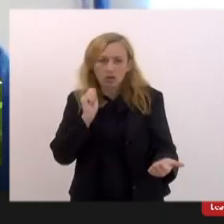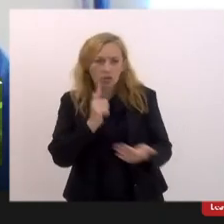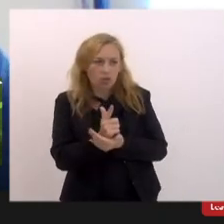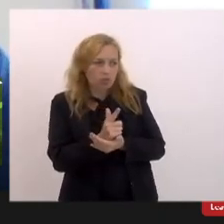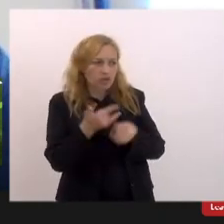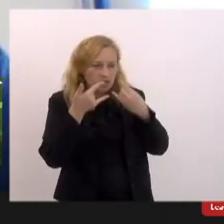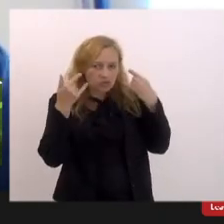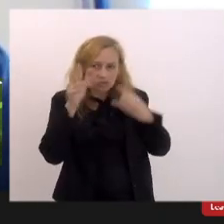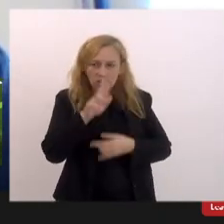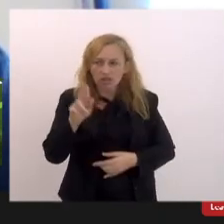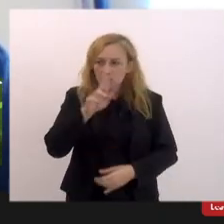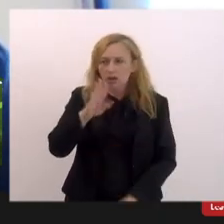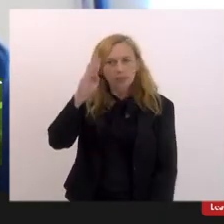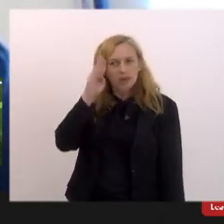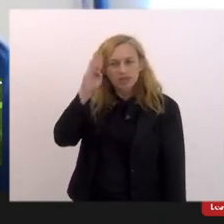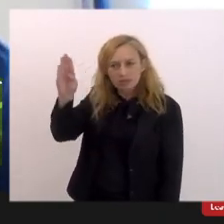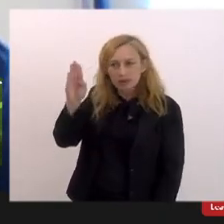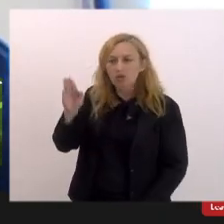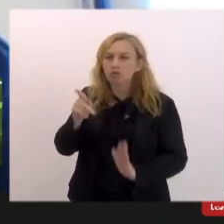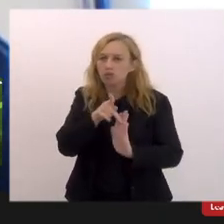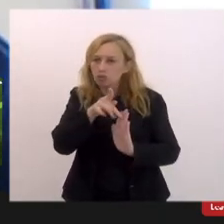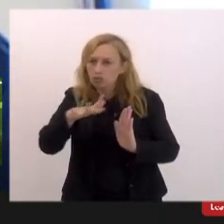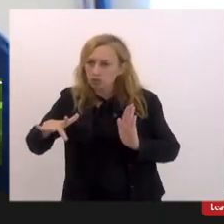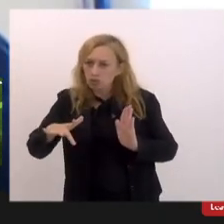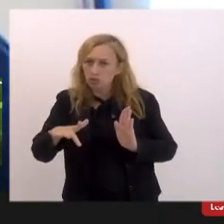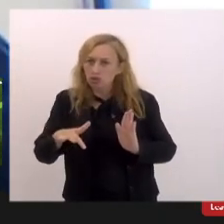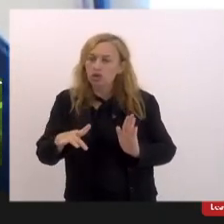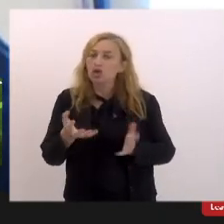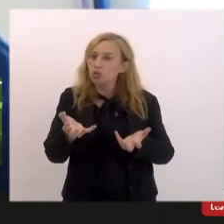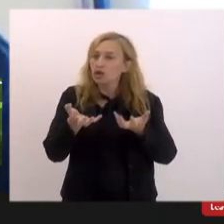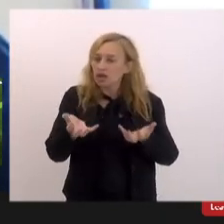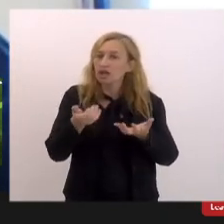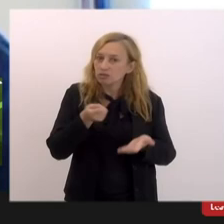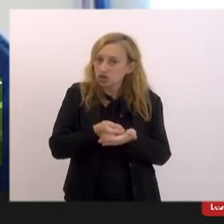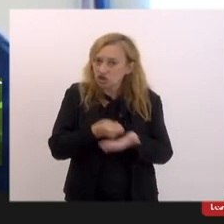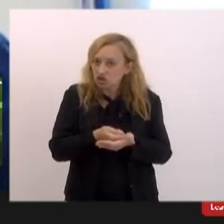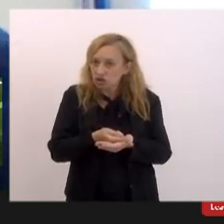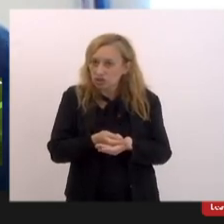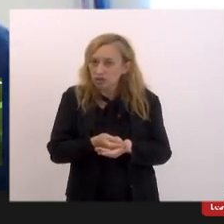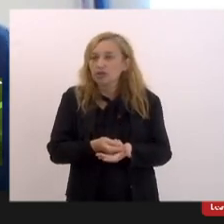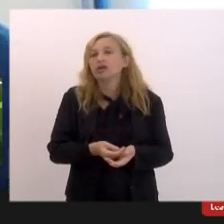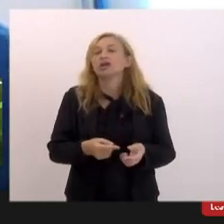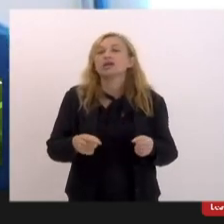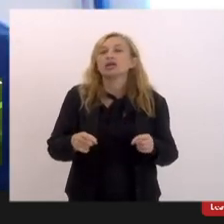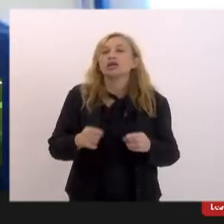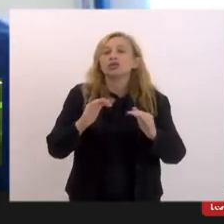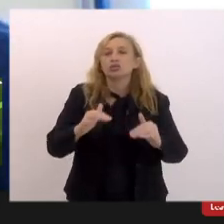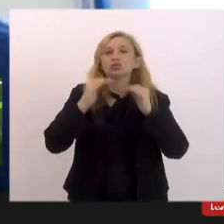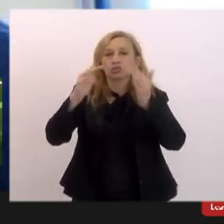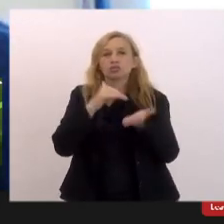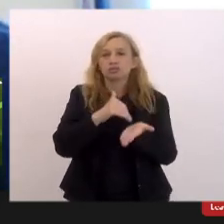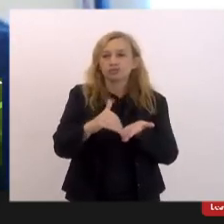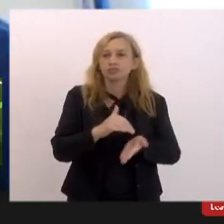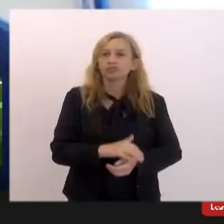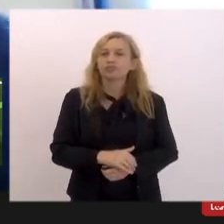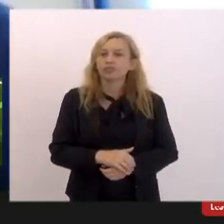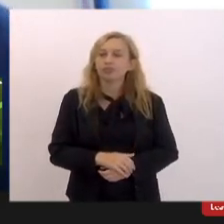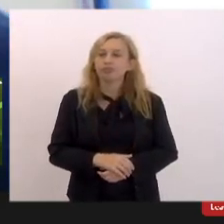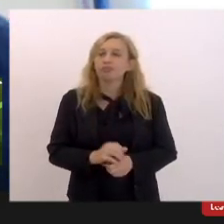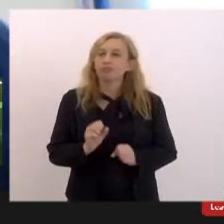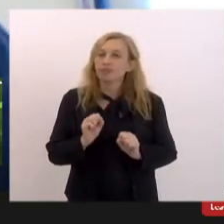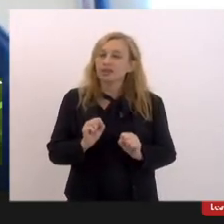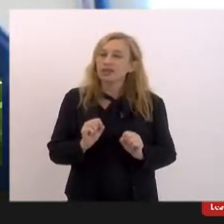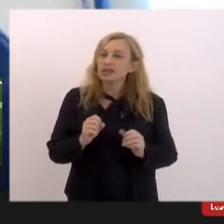aspectos fundamentais para o respeito aos protocolos e eu quero insistir. Além disso, subsecretário, se a gente